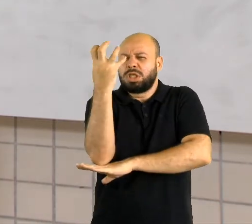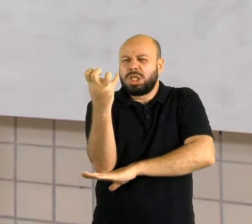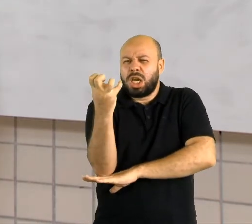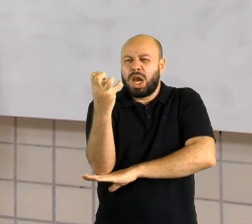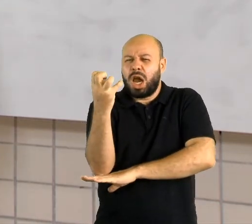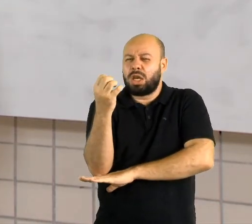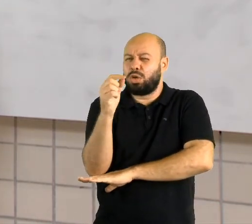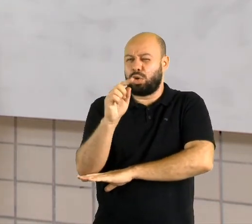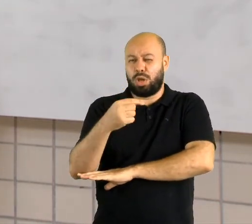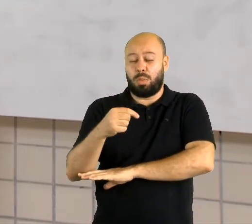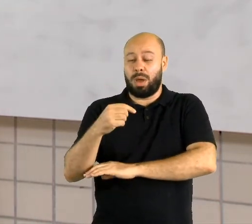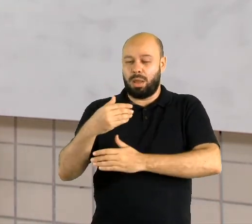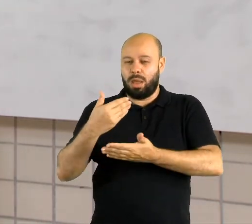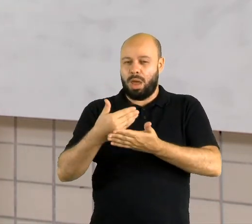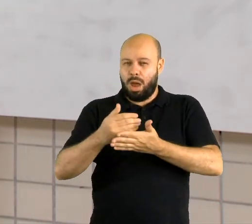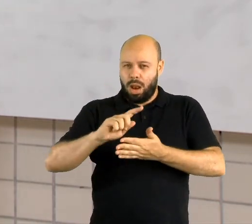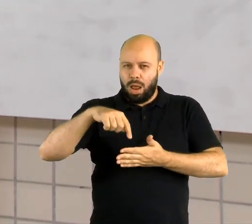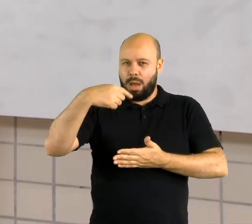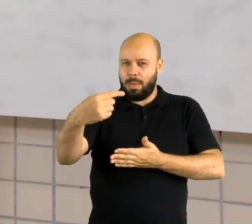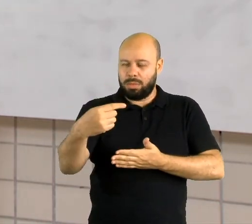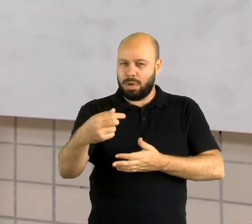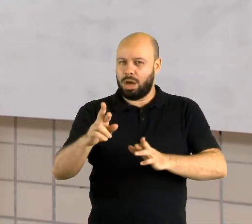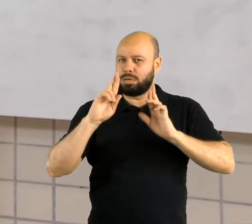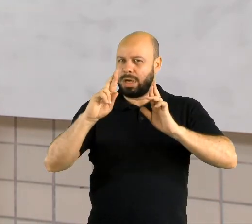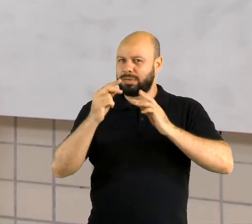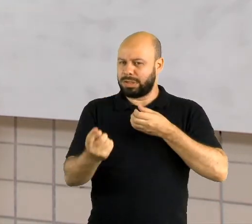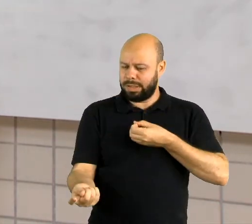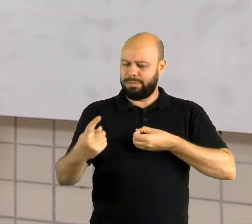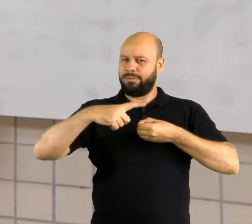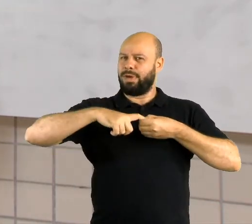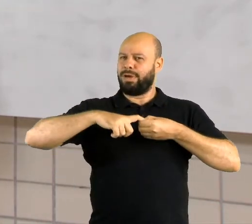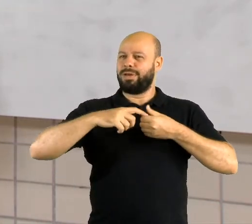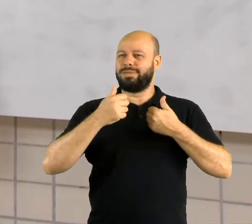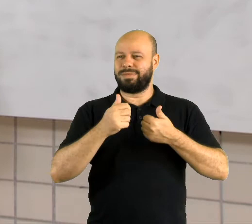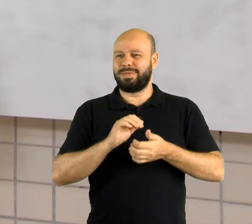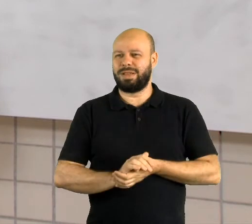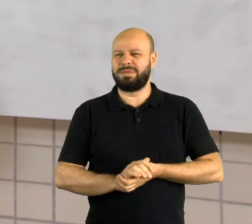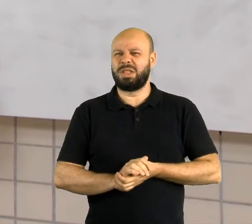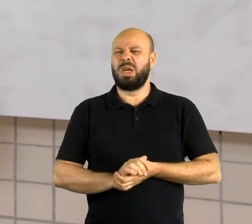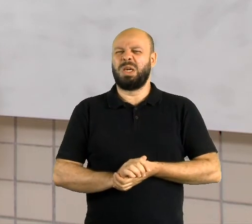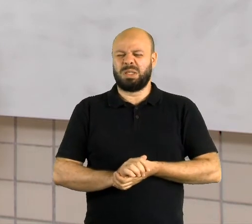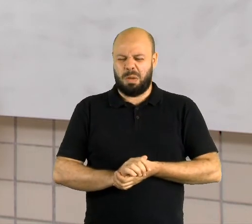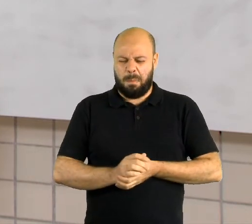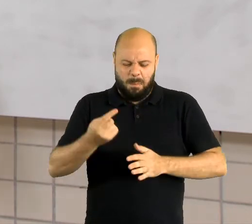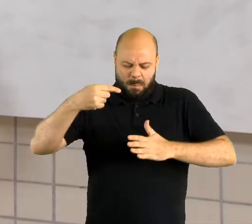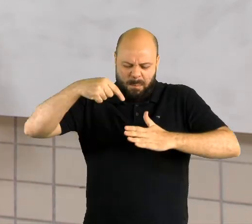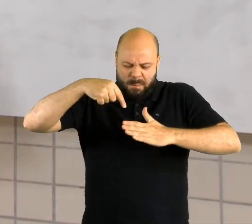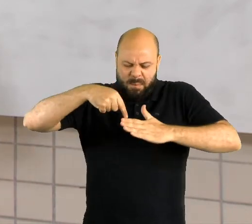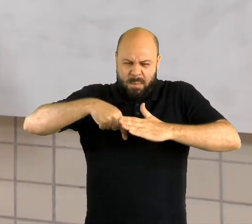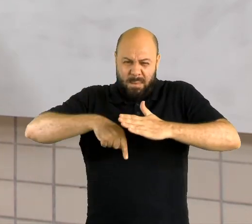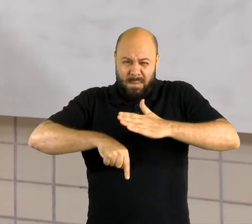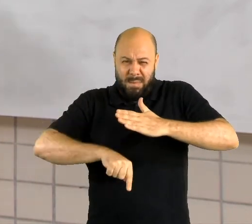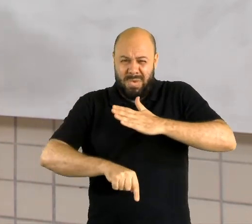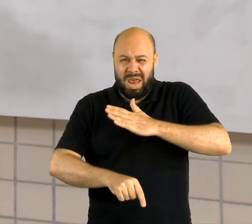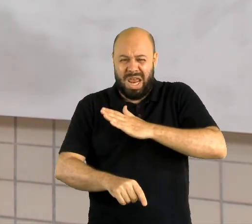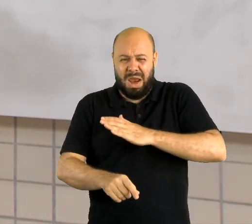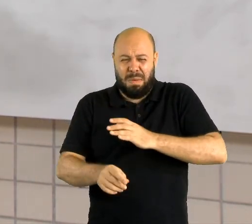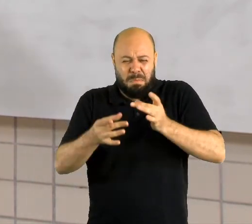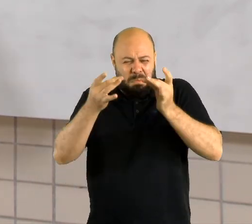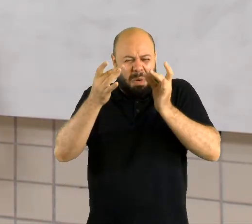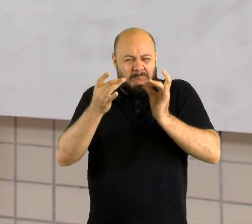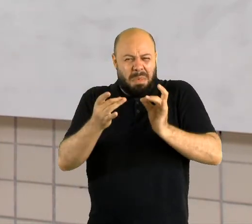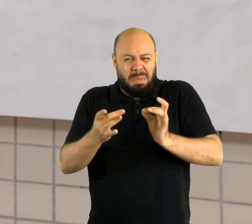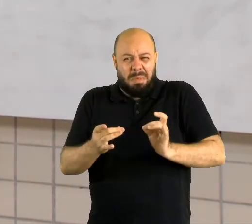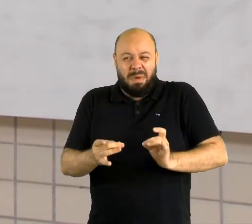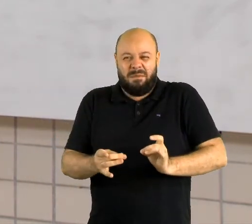próxima aula, que eu te aguardo na próxima aula, onde nós vamos destrinchar o cerrado, nós vamos torcer